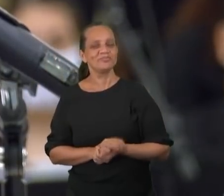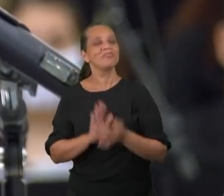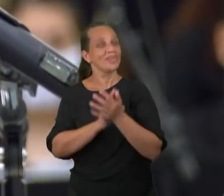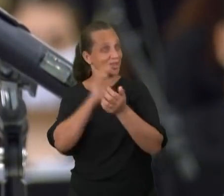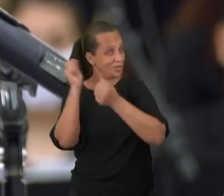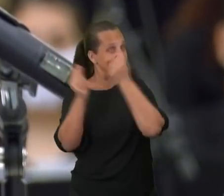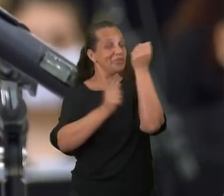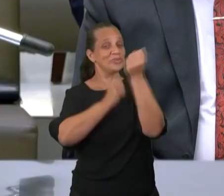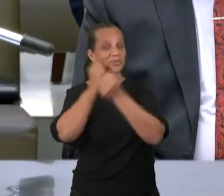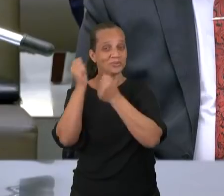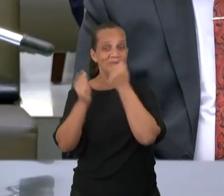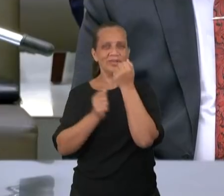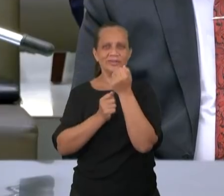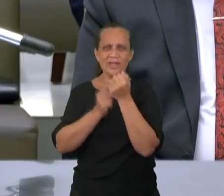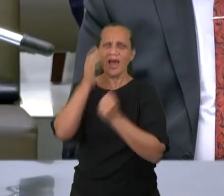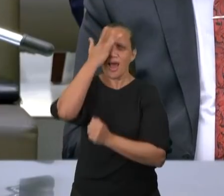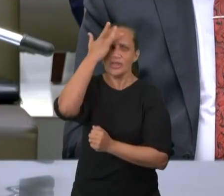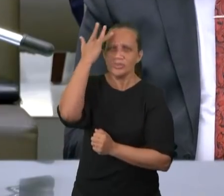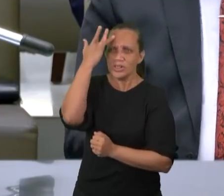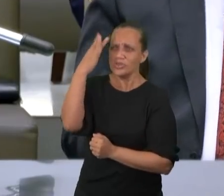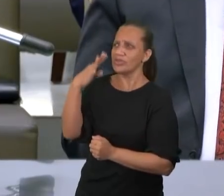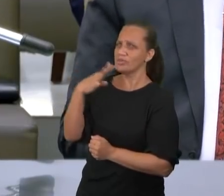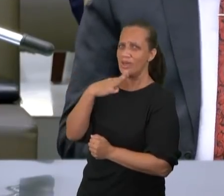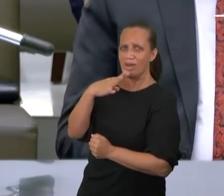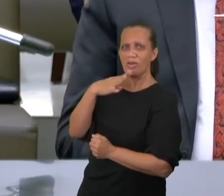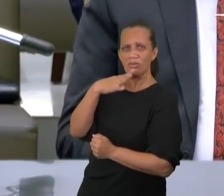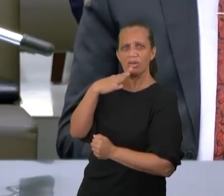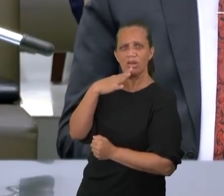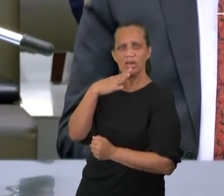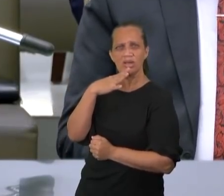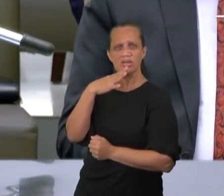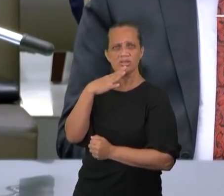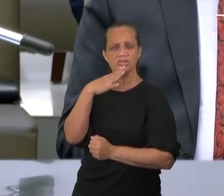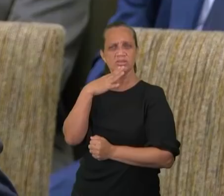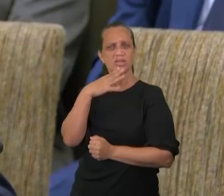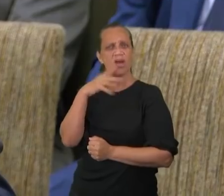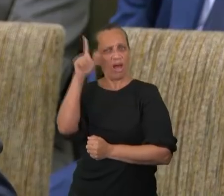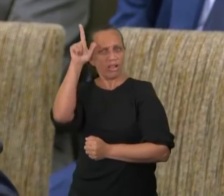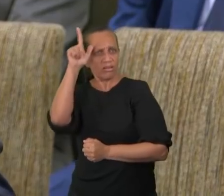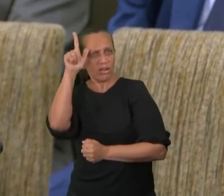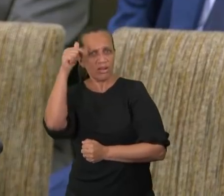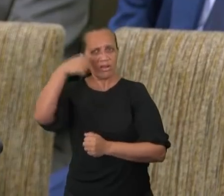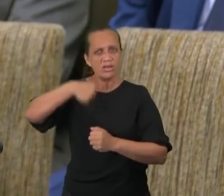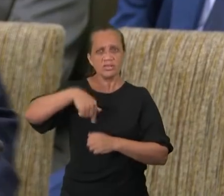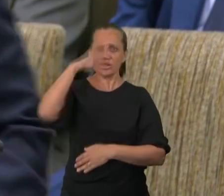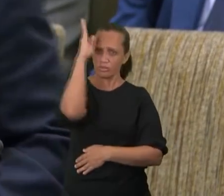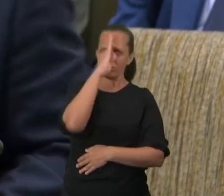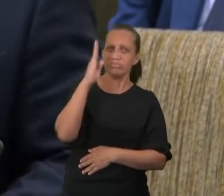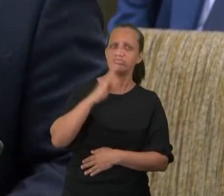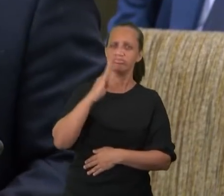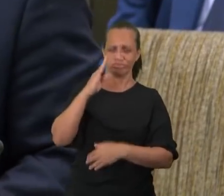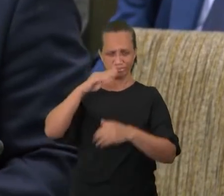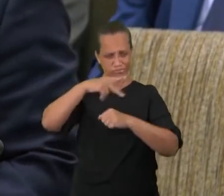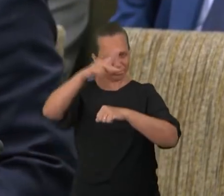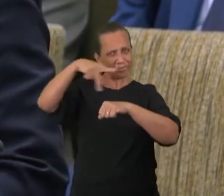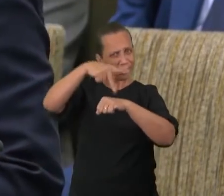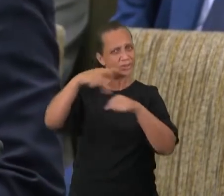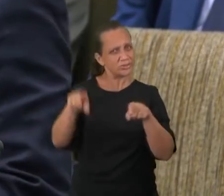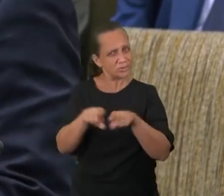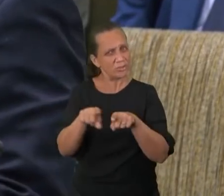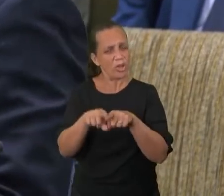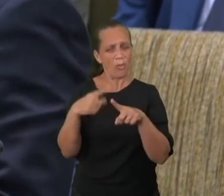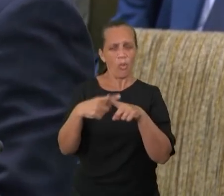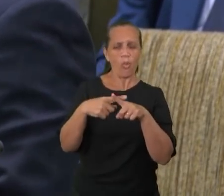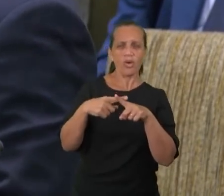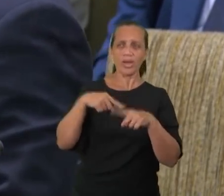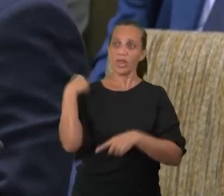Aleluia. A igreja reconhece as autoridades constituídas. Sim ou não, irmãos? Sim ou não, amados? Igreja, irmãos, é noiva do Cordeiro, é